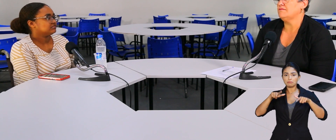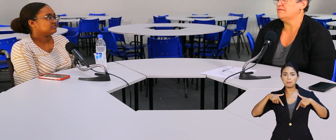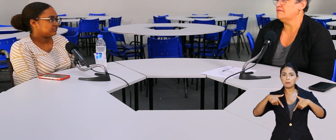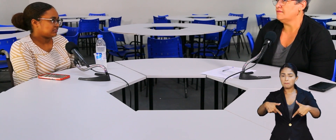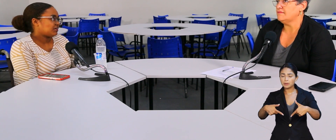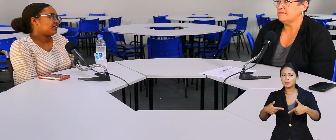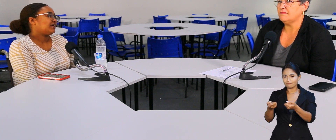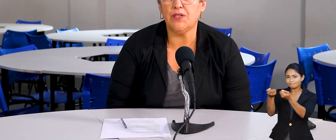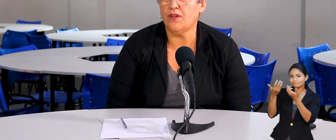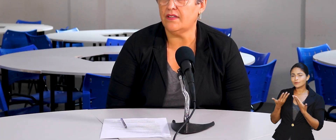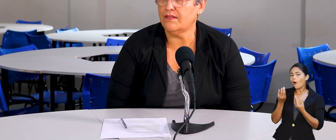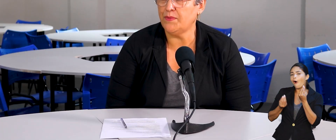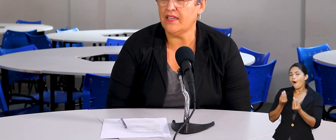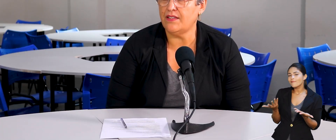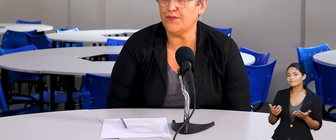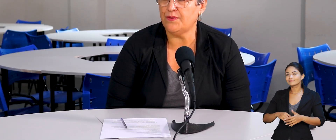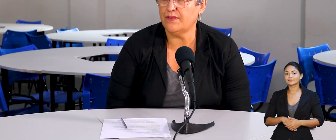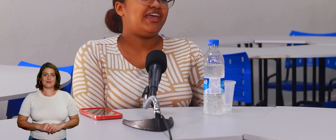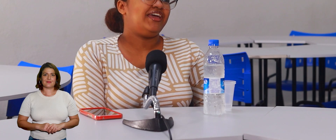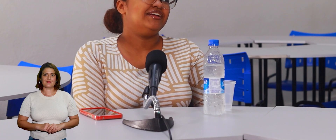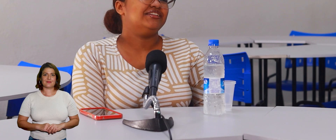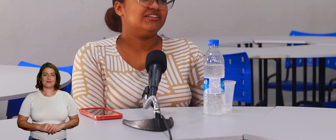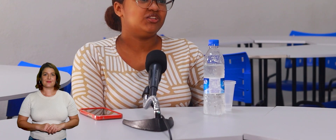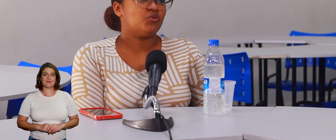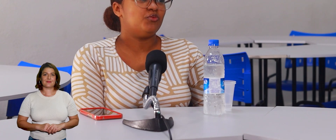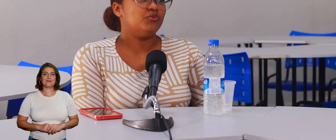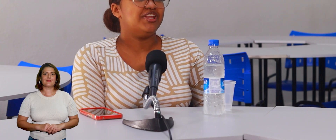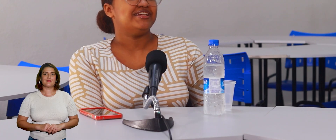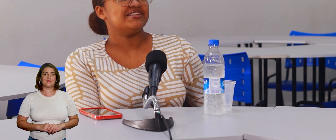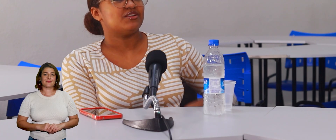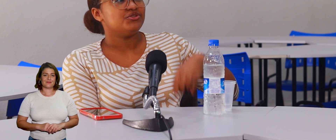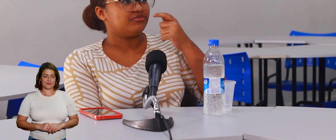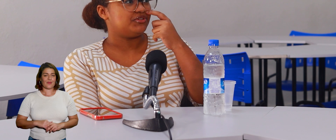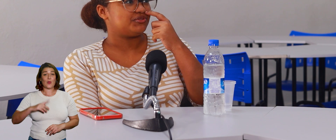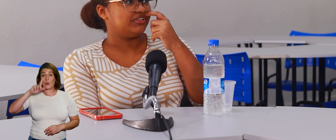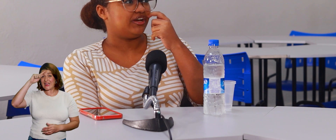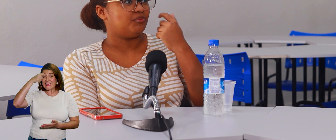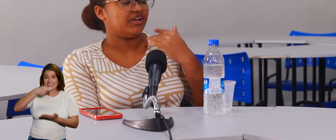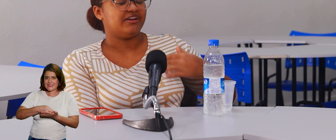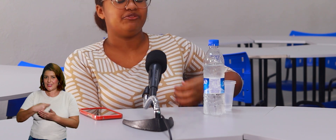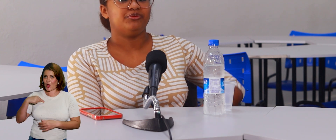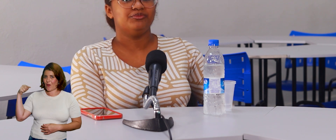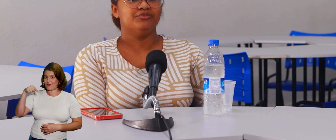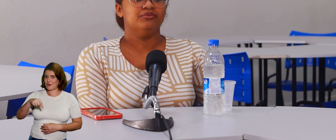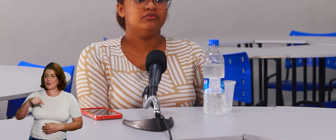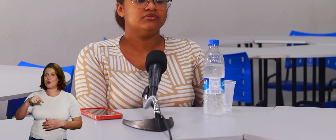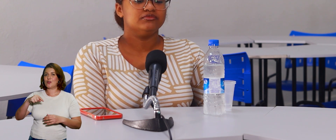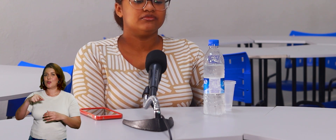independente. Me conta, como é que é isso? A decisão de vir estudar para cá